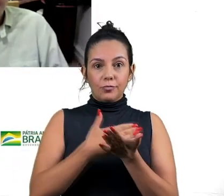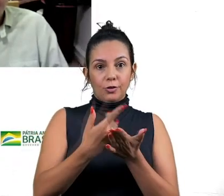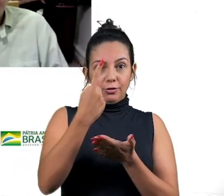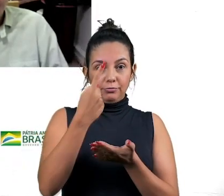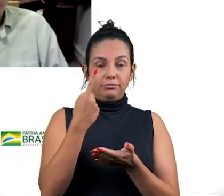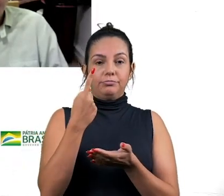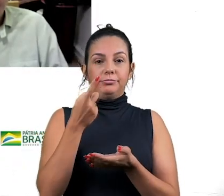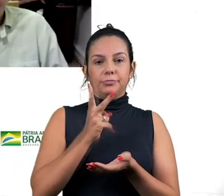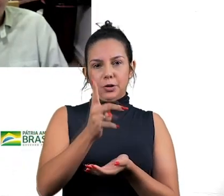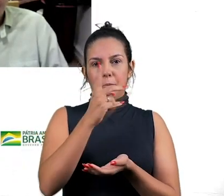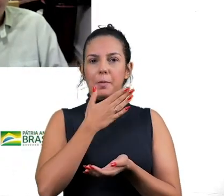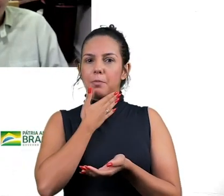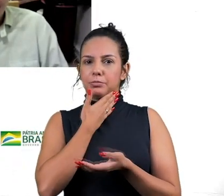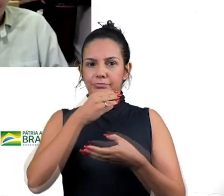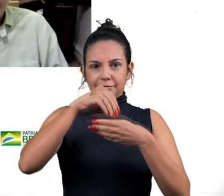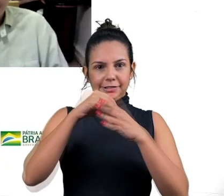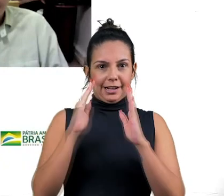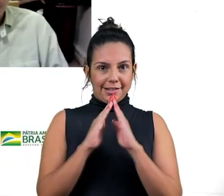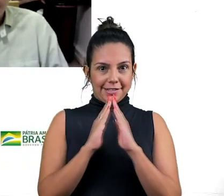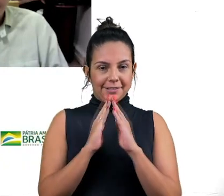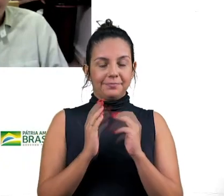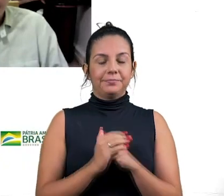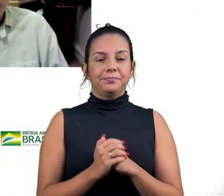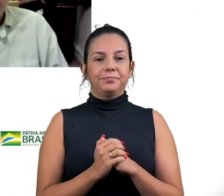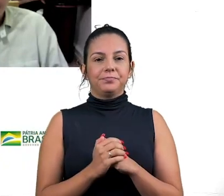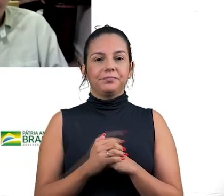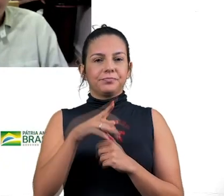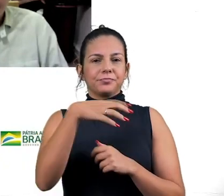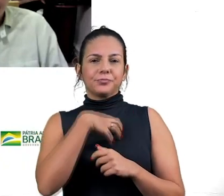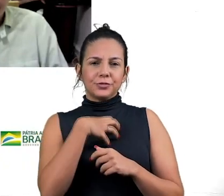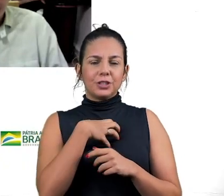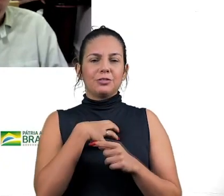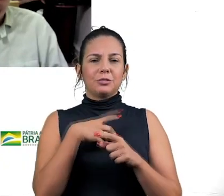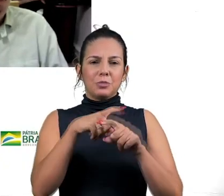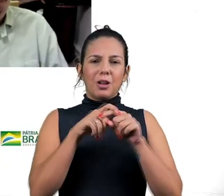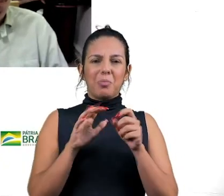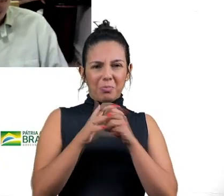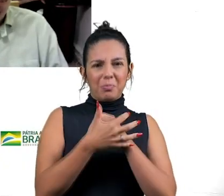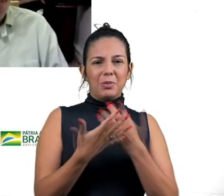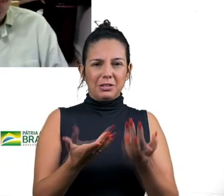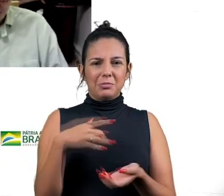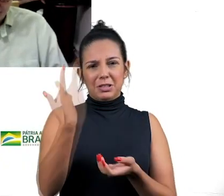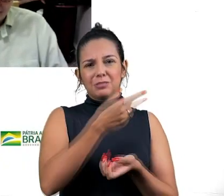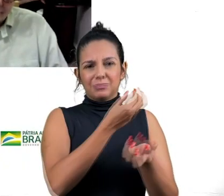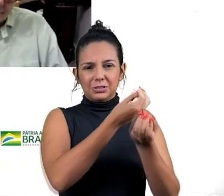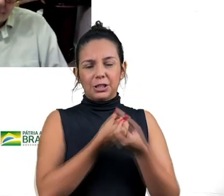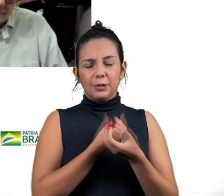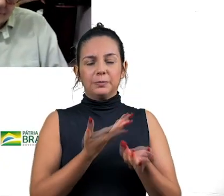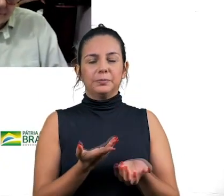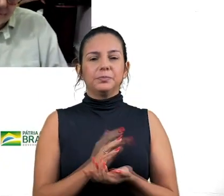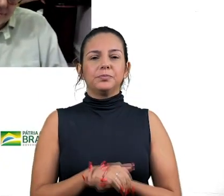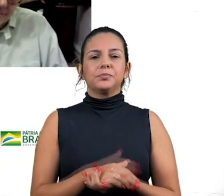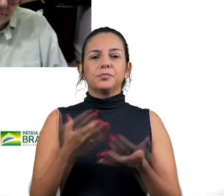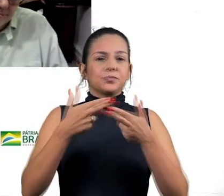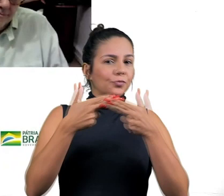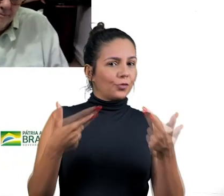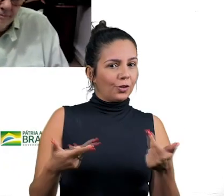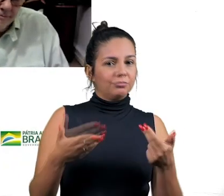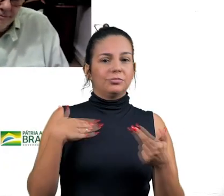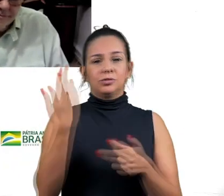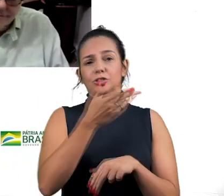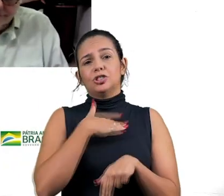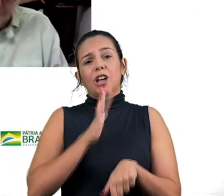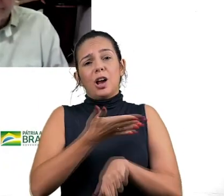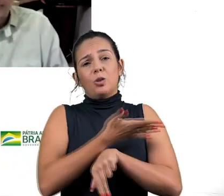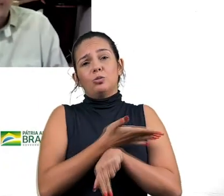a mais uma edição do Sempre um Papo em Casa, essa forma na qual a pandemia nos lançou. O escritor e